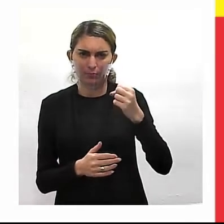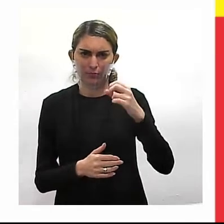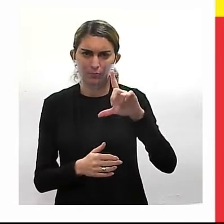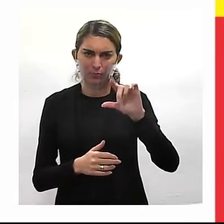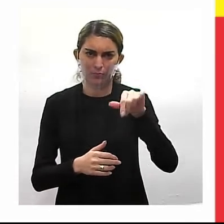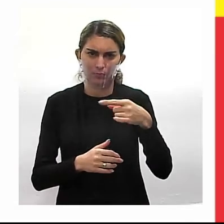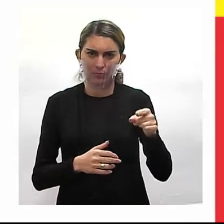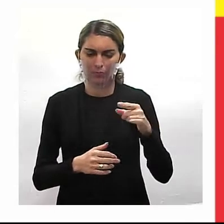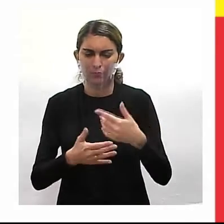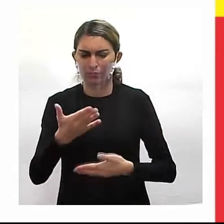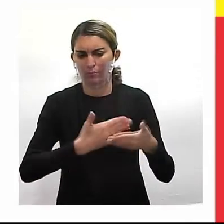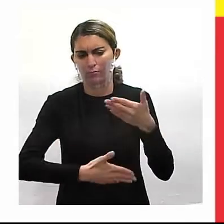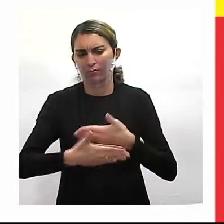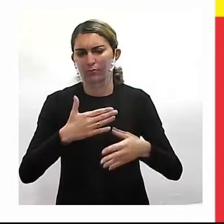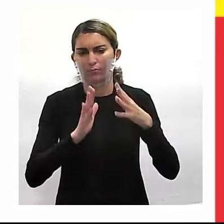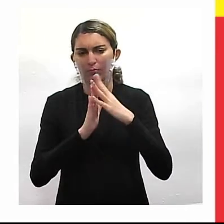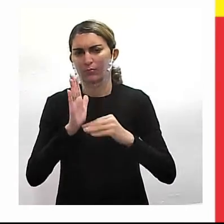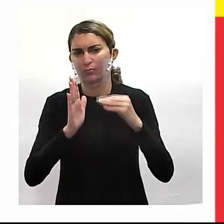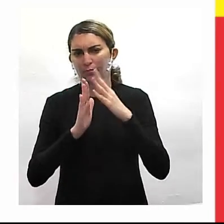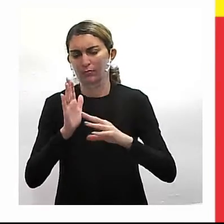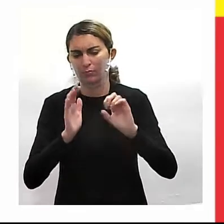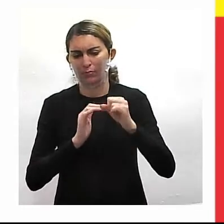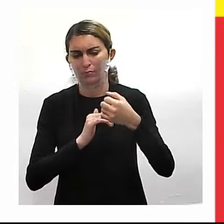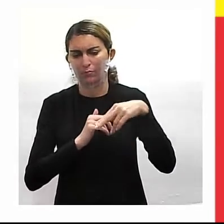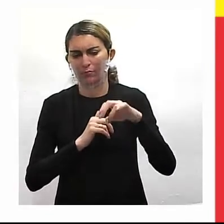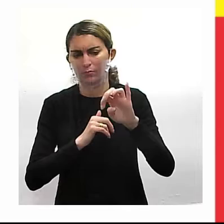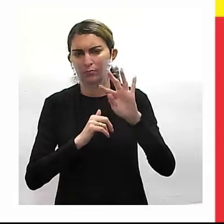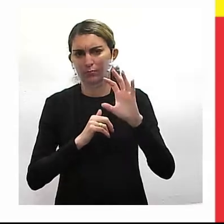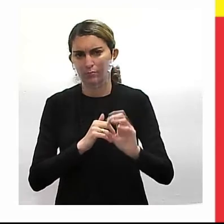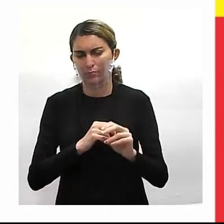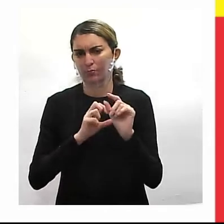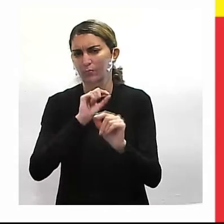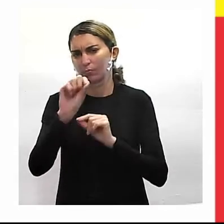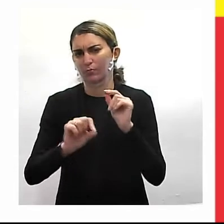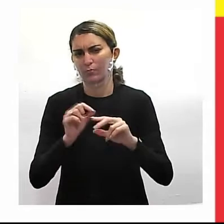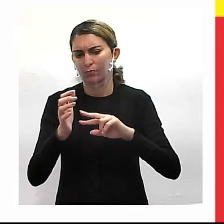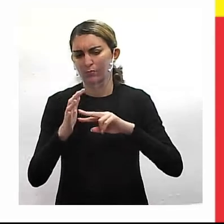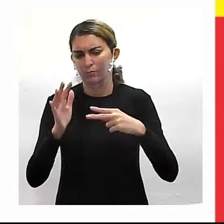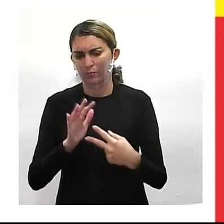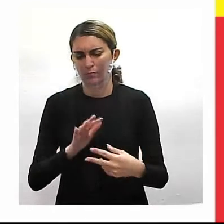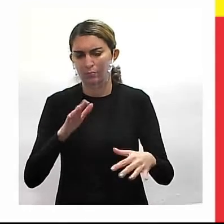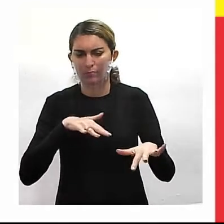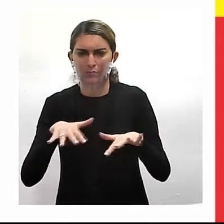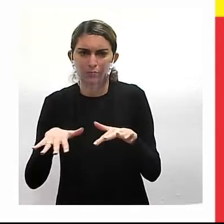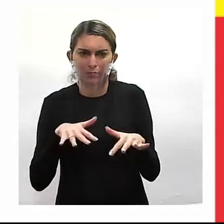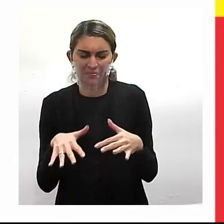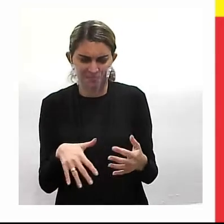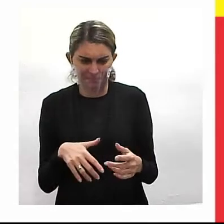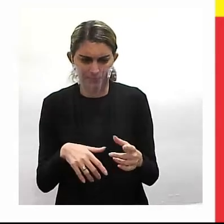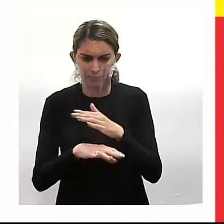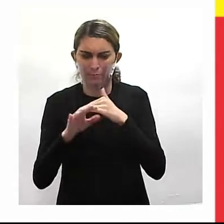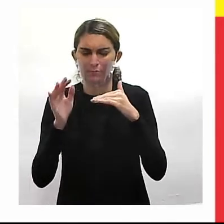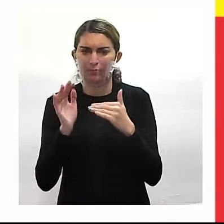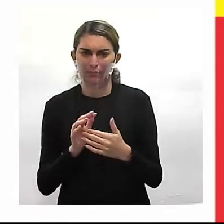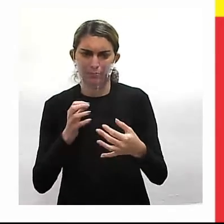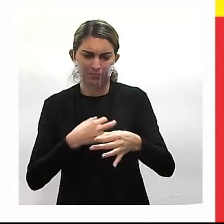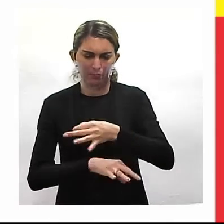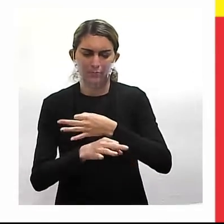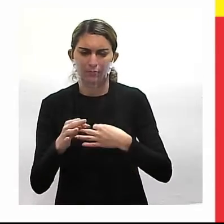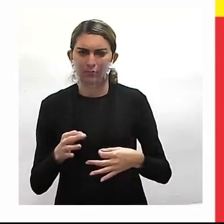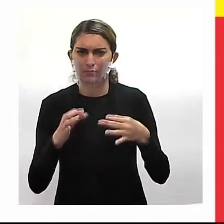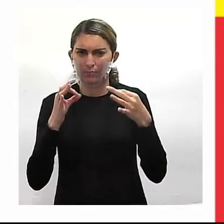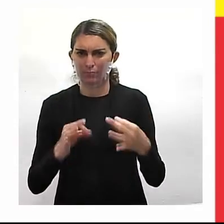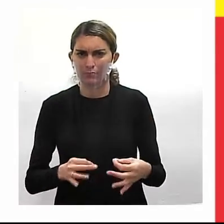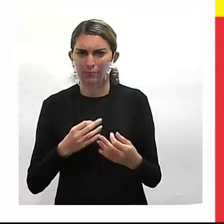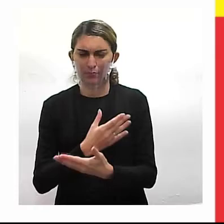ó, relacionar o modelo cinético molecular. O que é que isso quer dizer? A movimentação de todas as moléculas, certo?